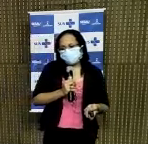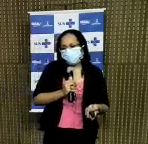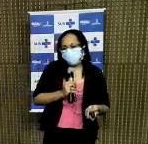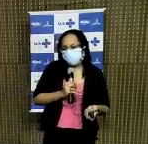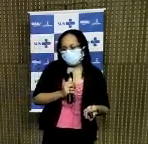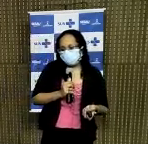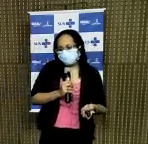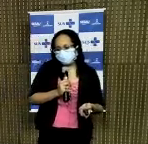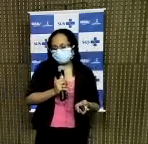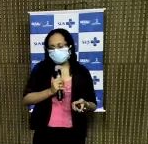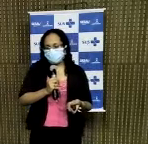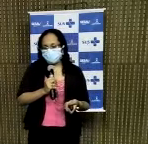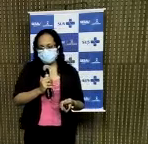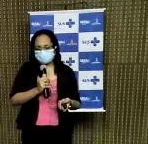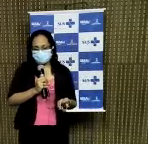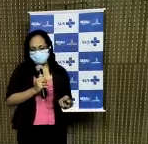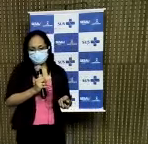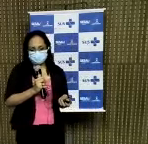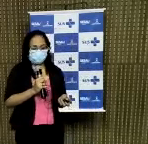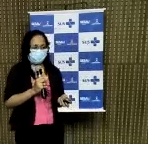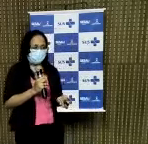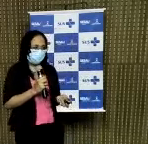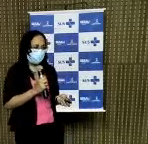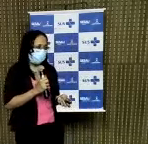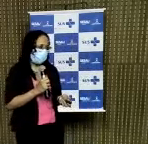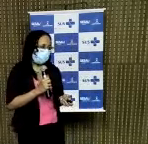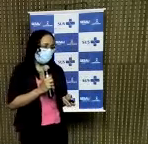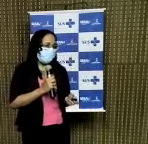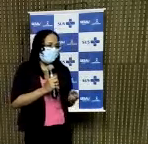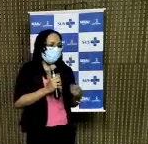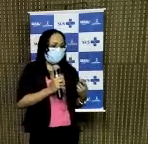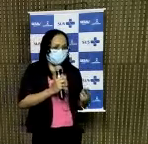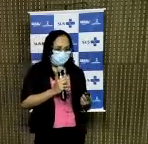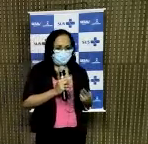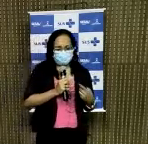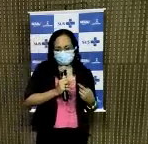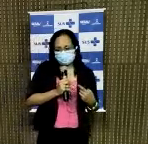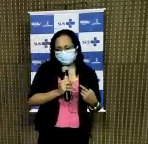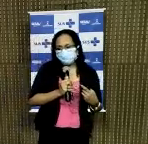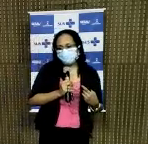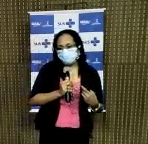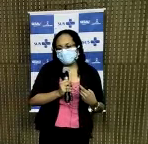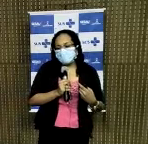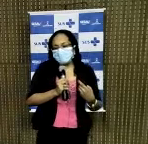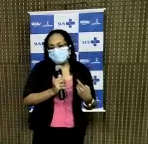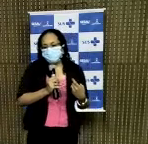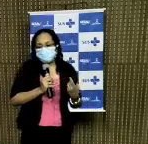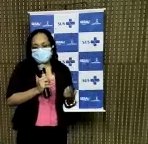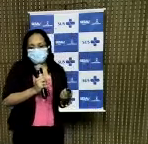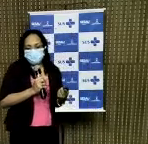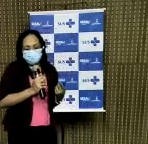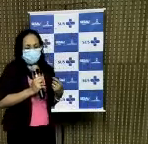unidade. Em relação à hanseníase, no ano passado nós tivemos um caso de cura, né?